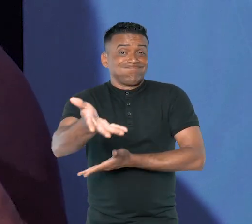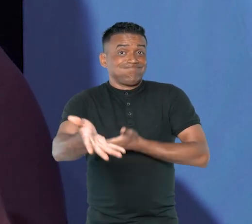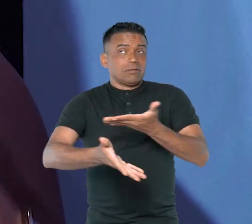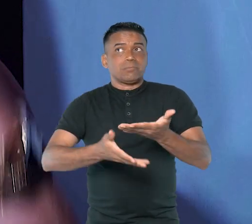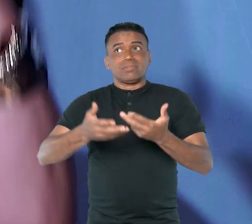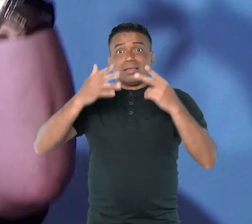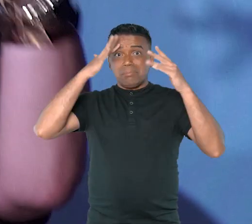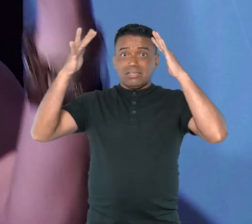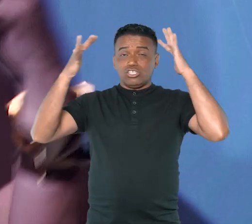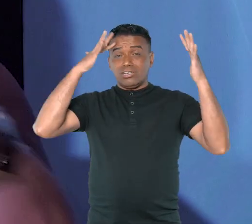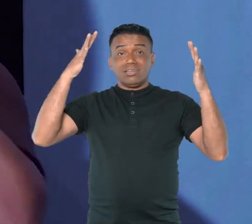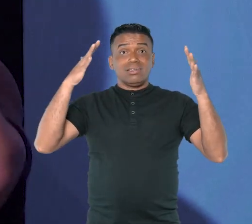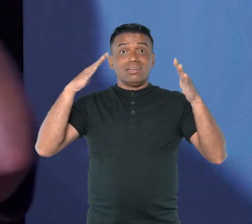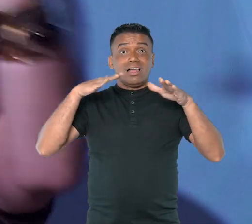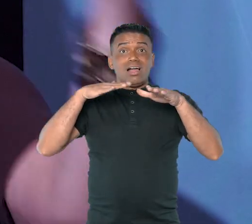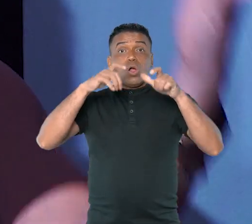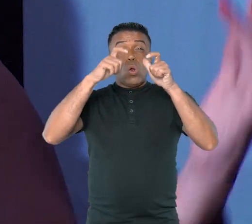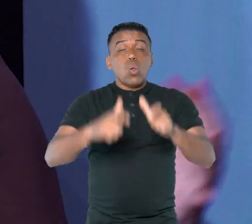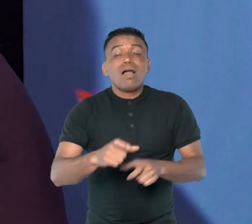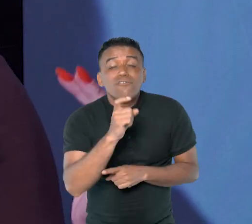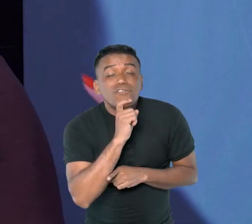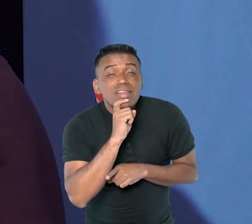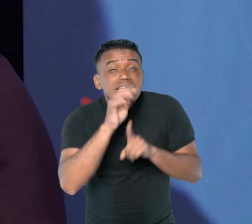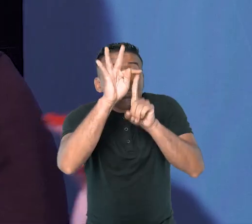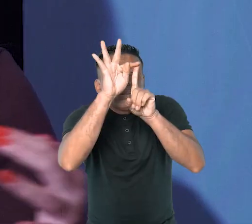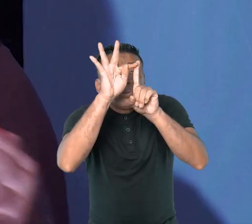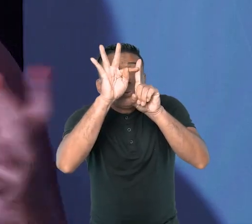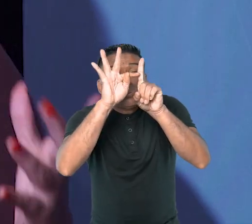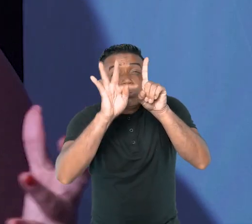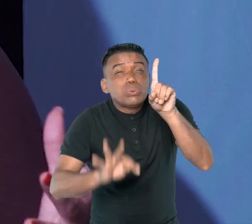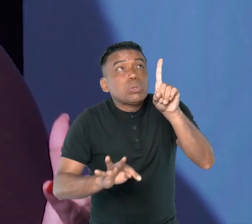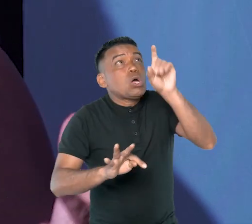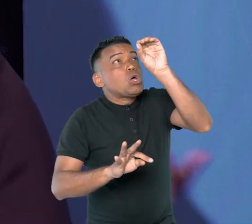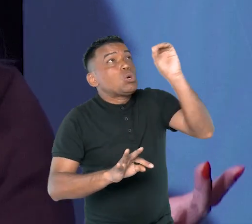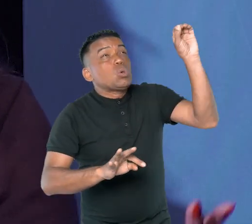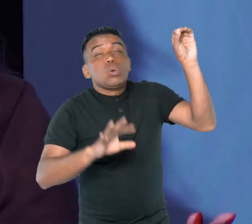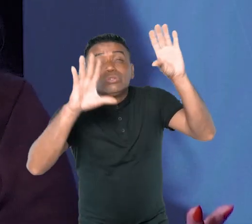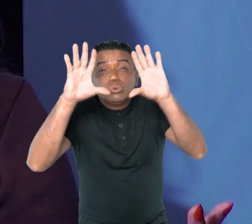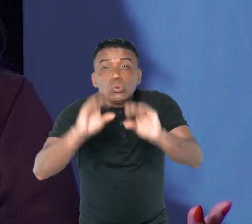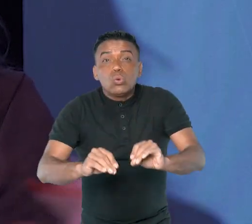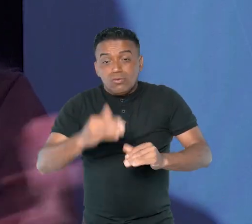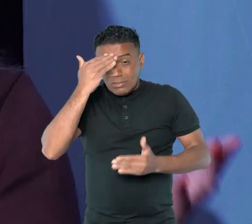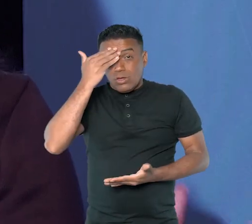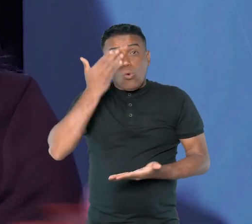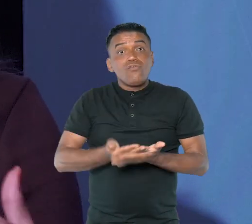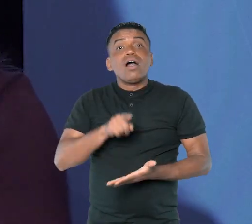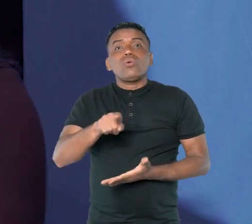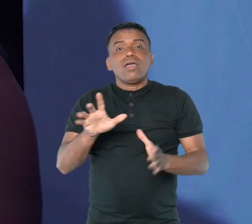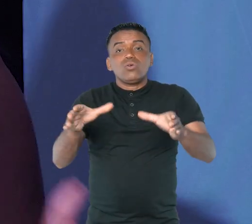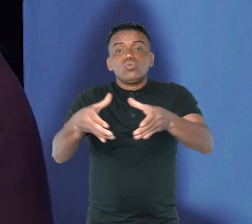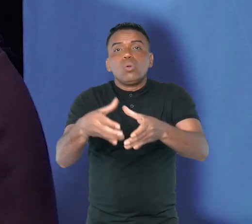meio do gelo, numa noite escura, onde não tem praticamente lua. Você tem que confiar naqueles cachorros que, de